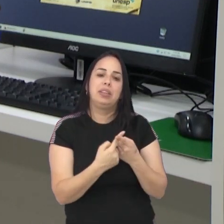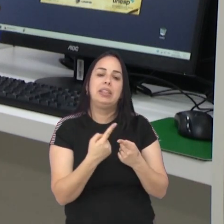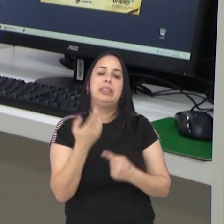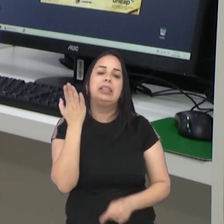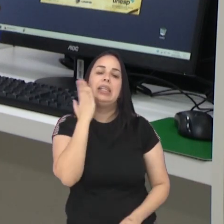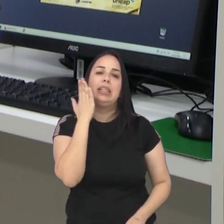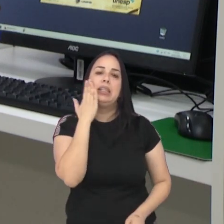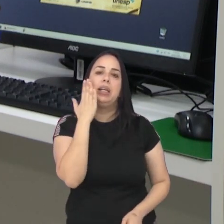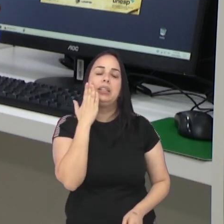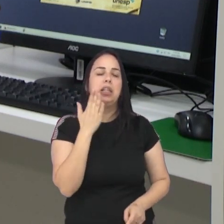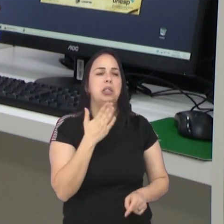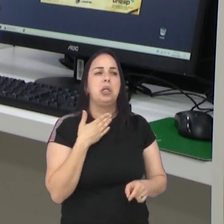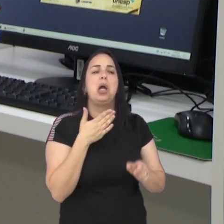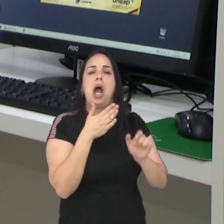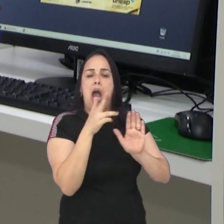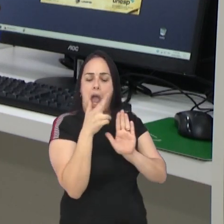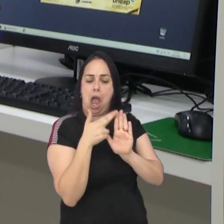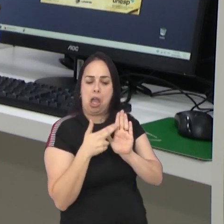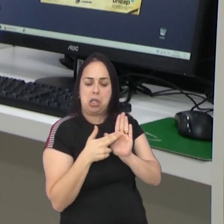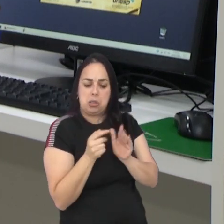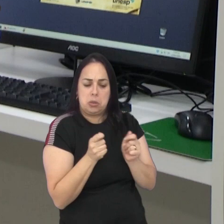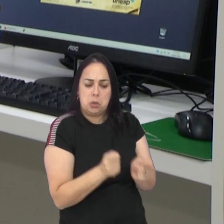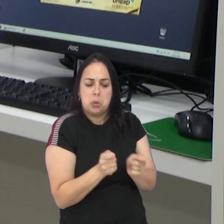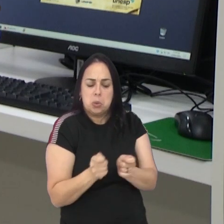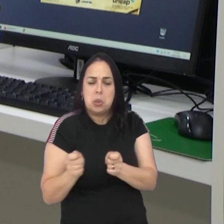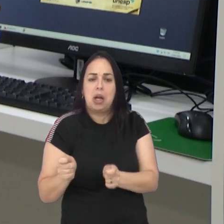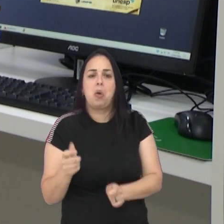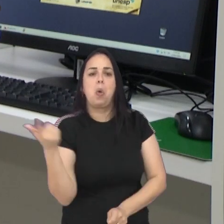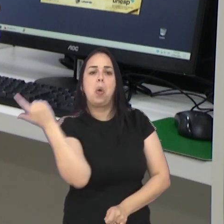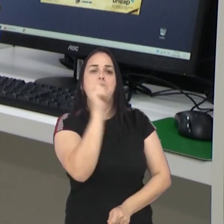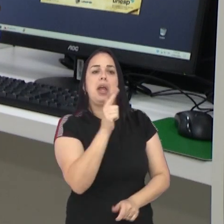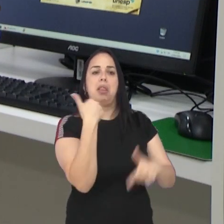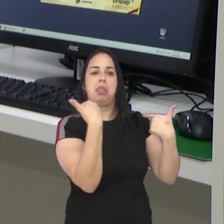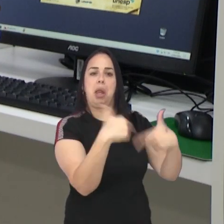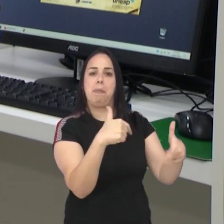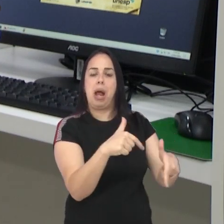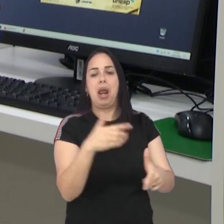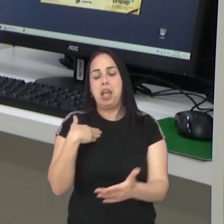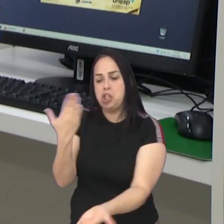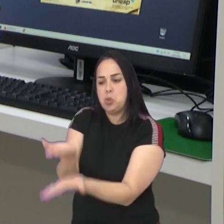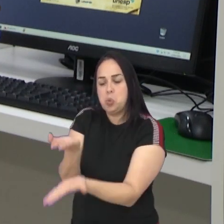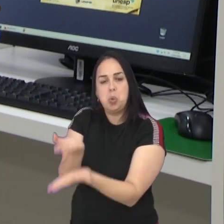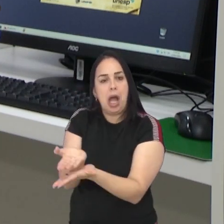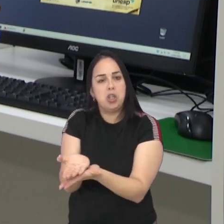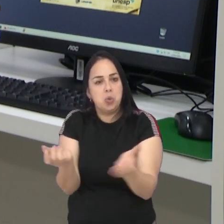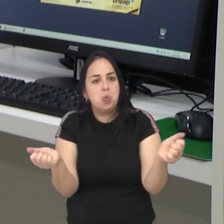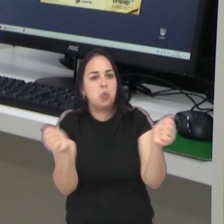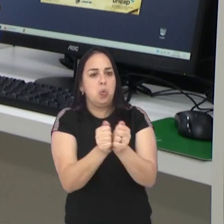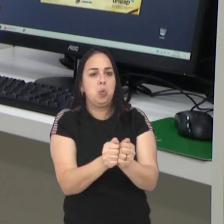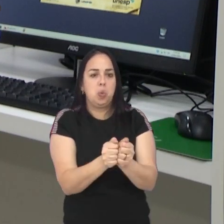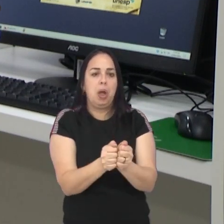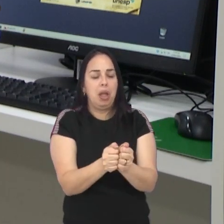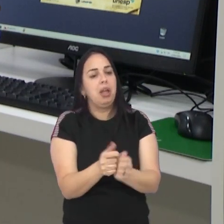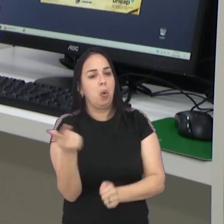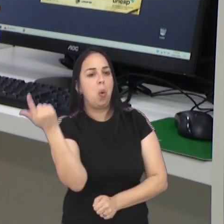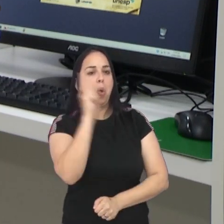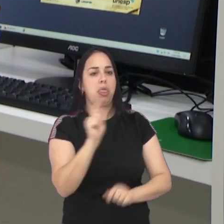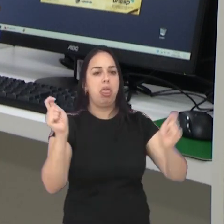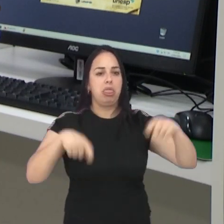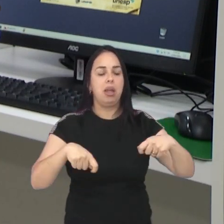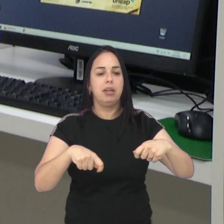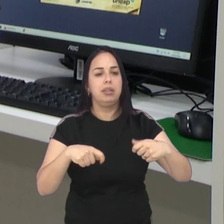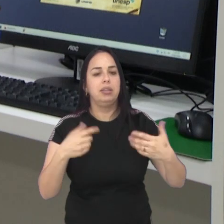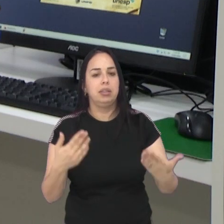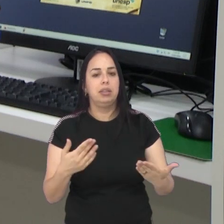você, sendo disciplinado, você consegue conciliar outras atividades que você tem com o estudo. Então,